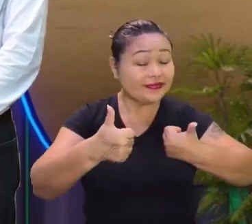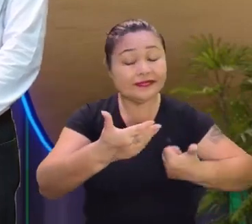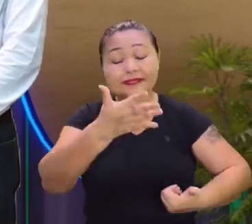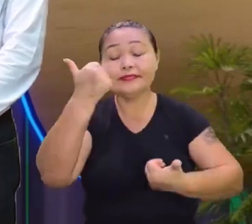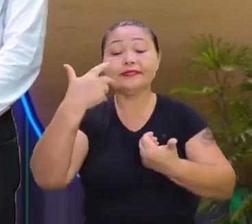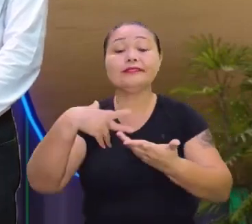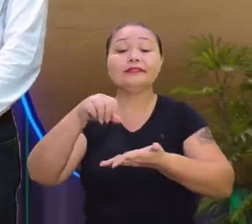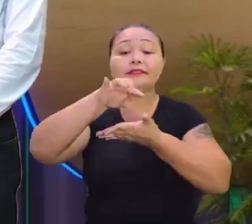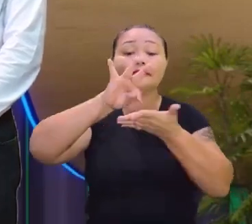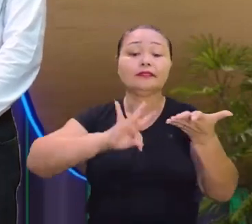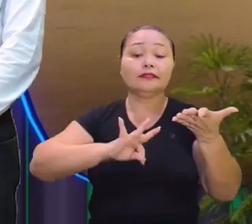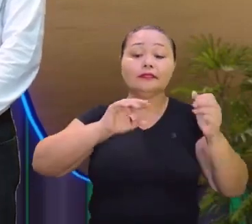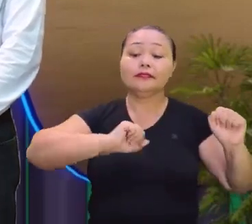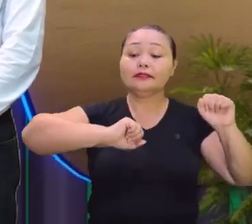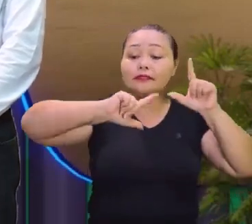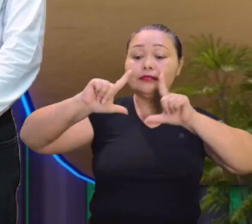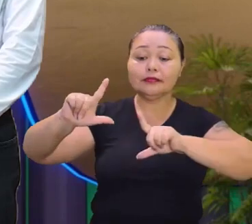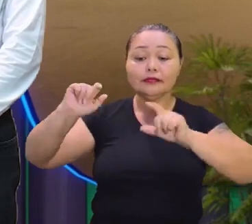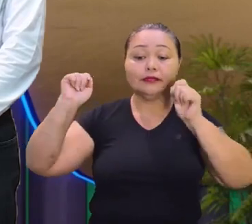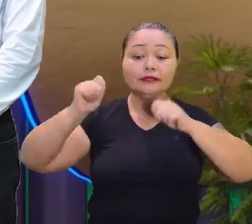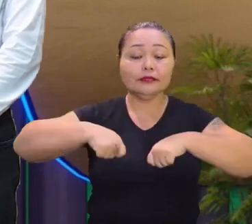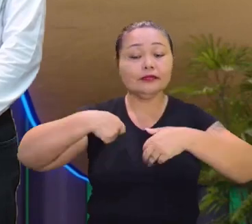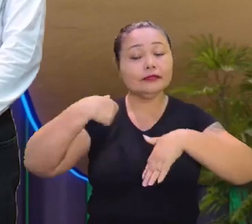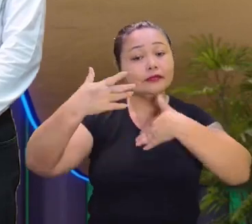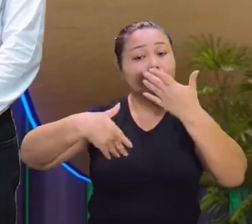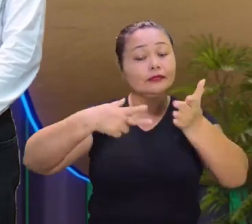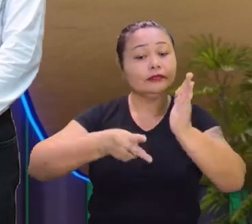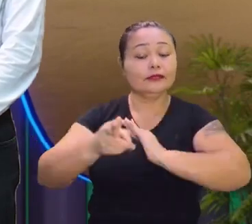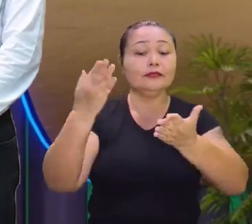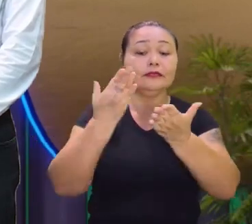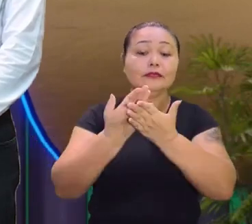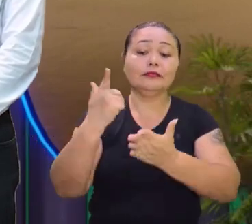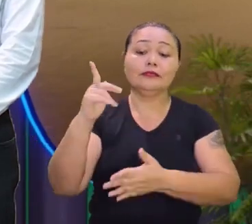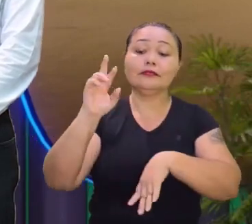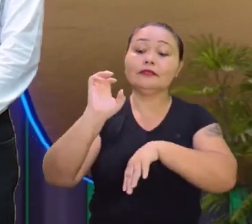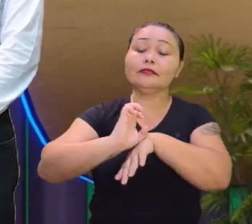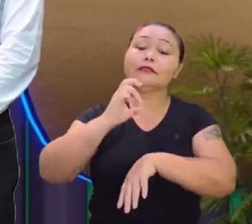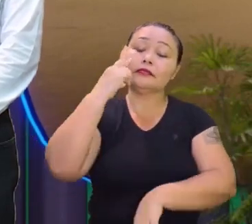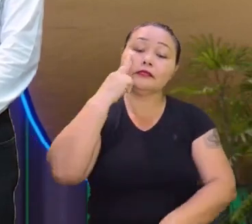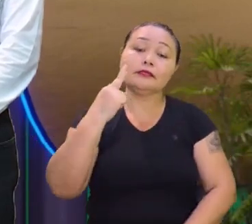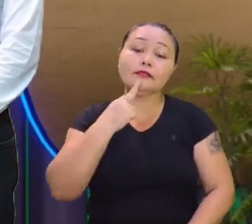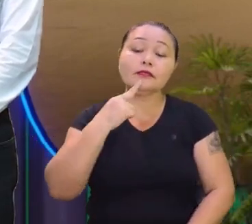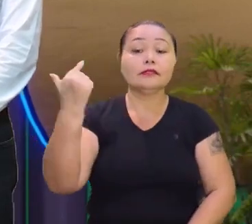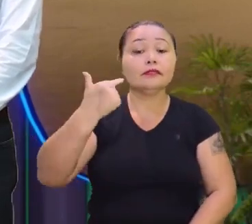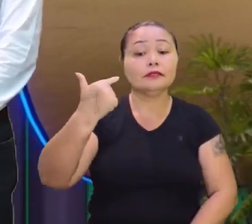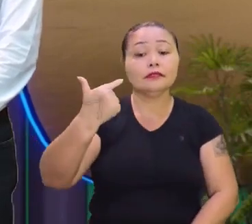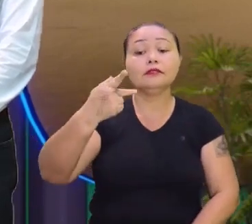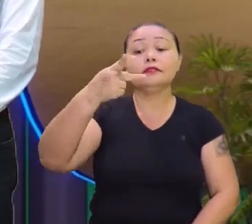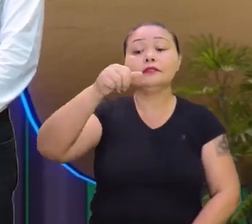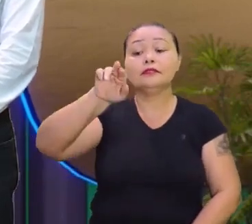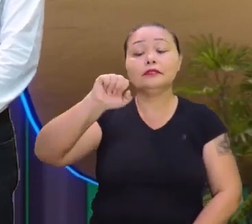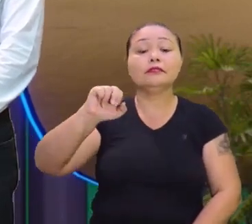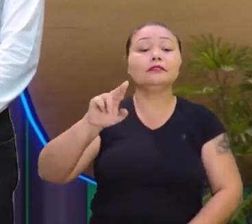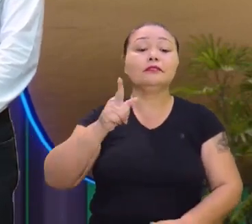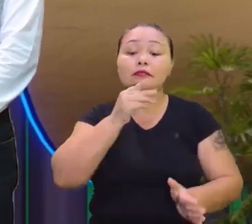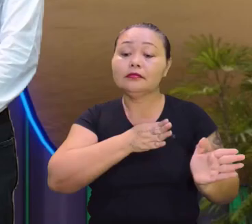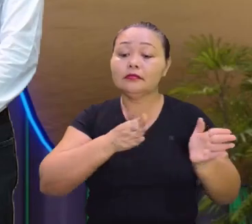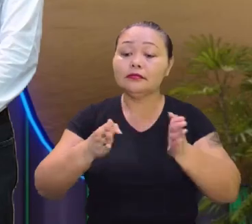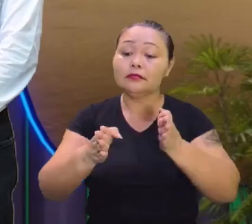Então vamos lá no texto, lá na tela, para a gente poder prosseguir com a nossa aula de Geografia de Rondônia, que é a segunda parte